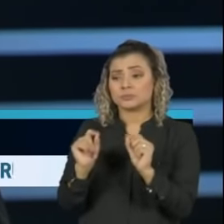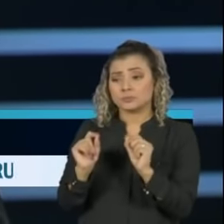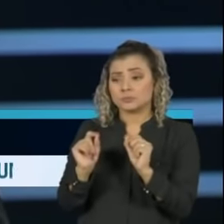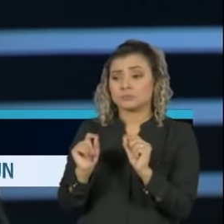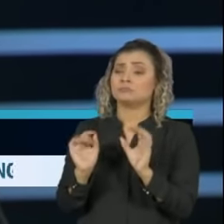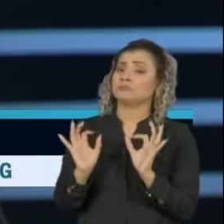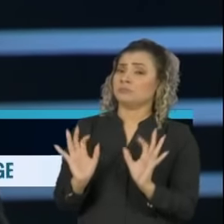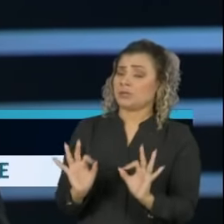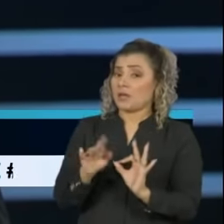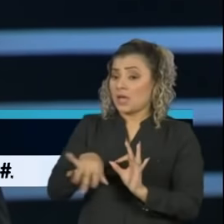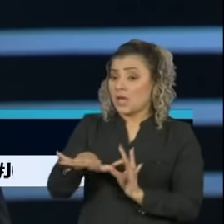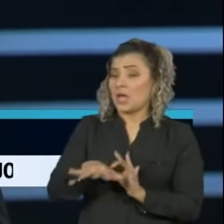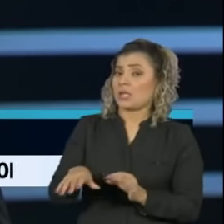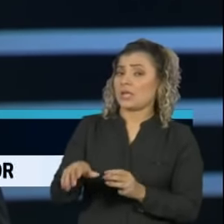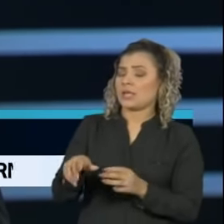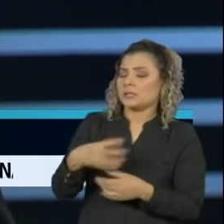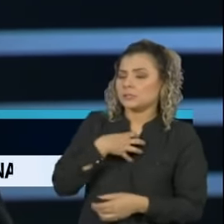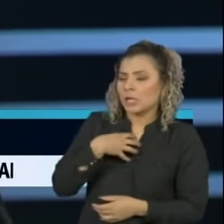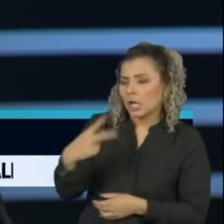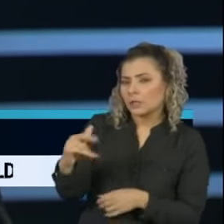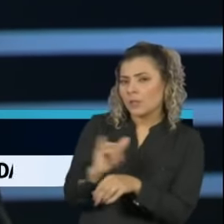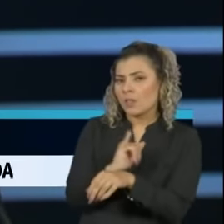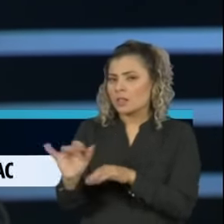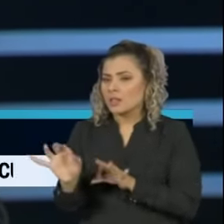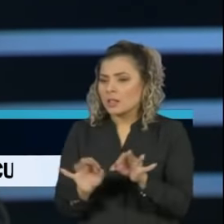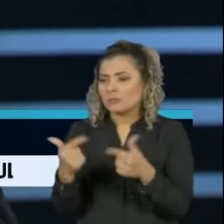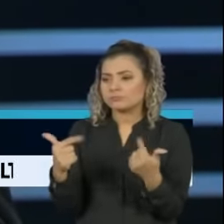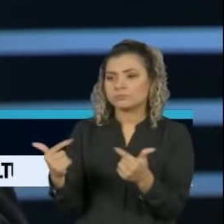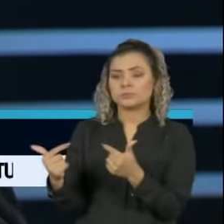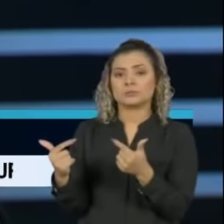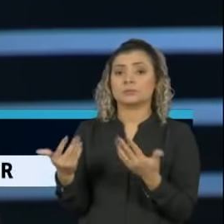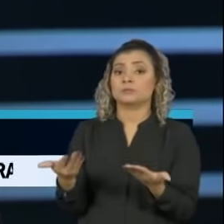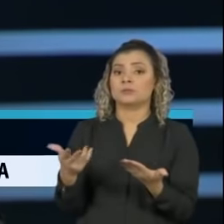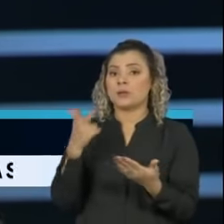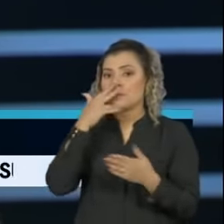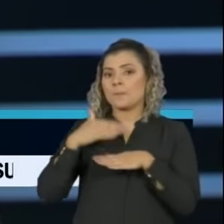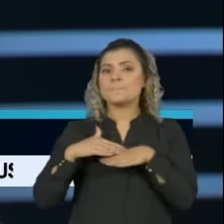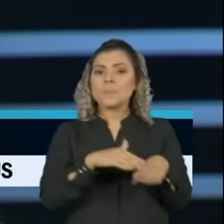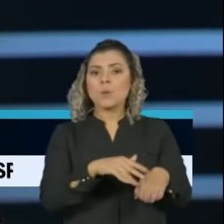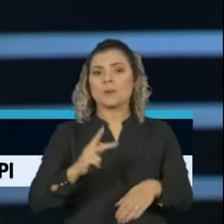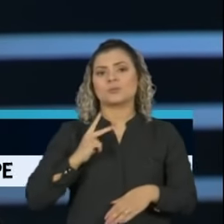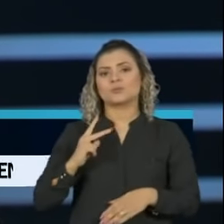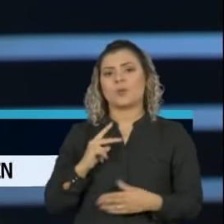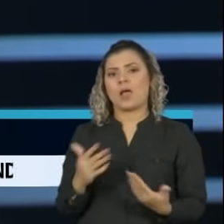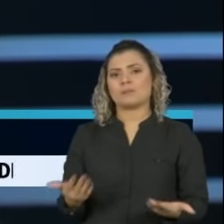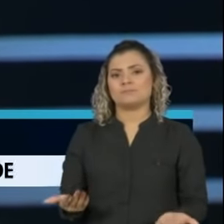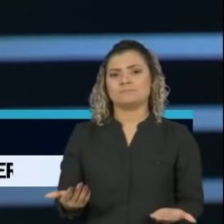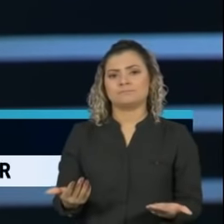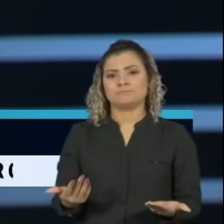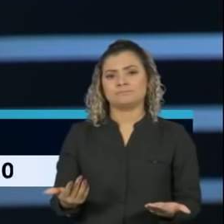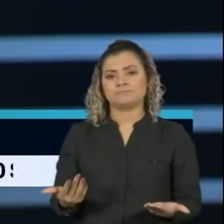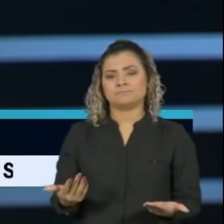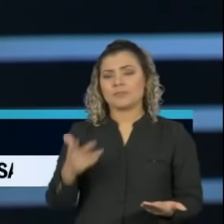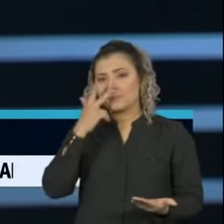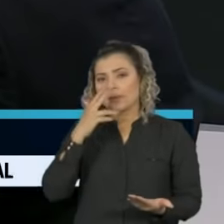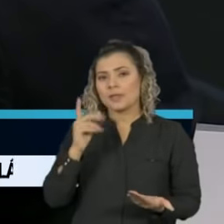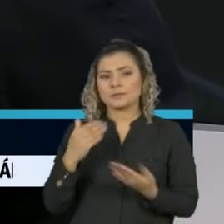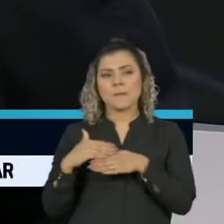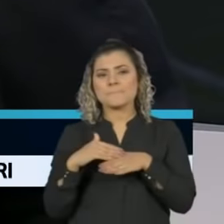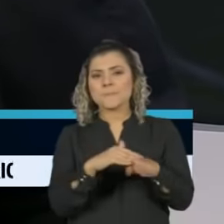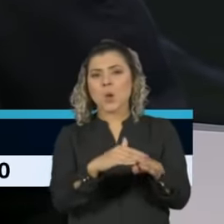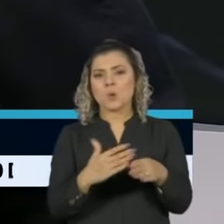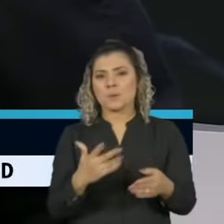assim, metodológico, né, ele parte para o ataque pessoal. Ele usa o que a gente chama de argumento ad